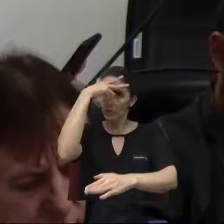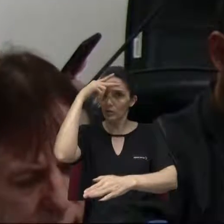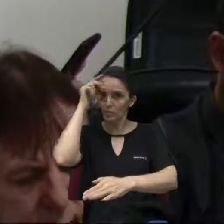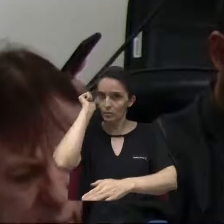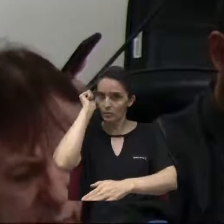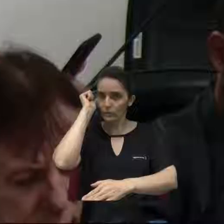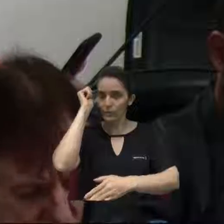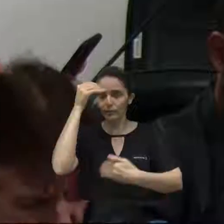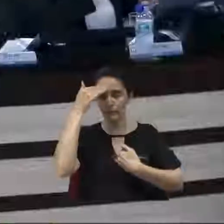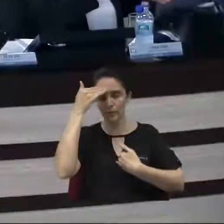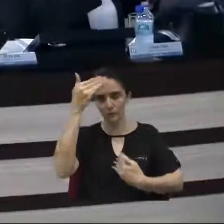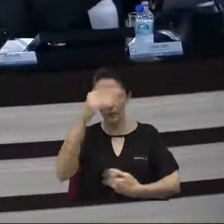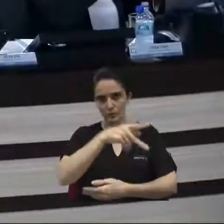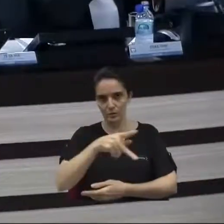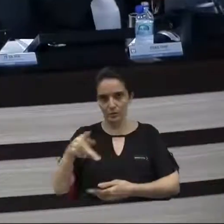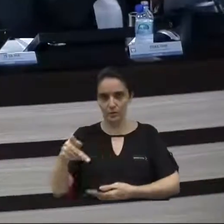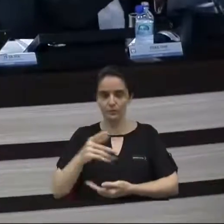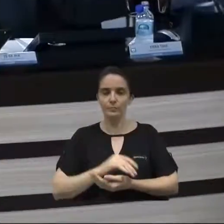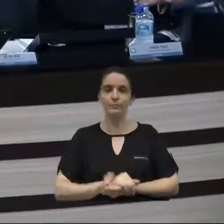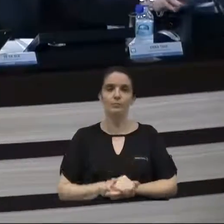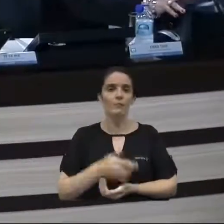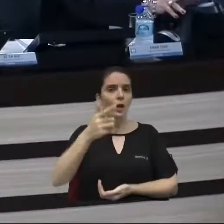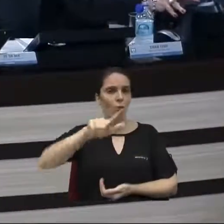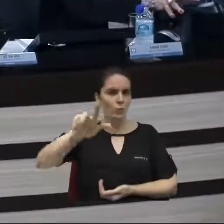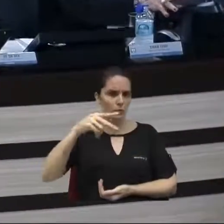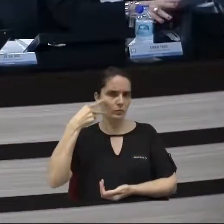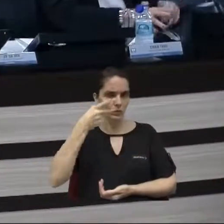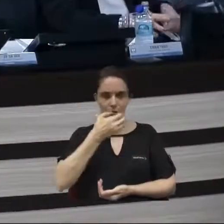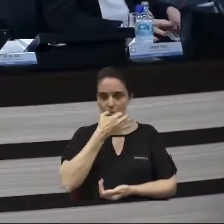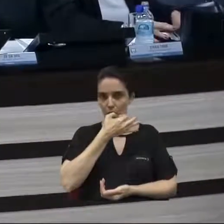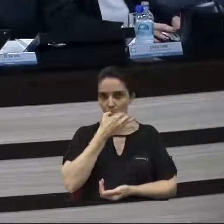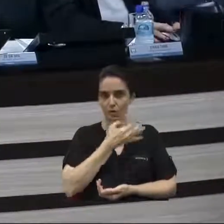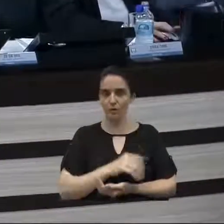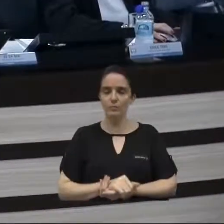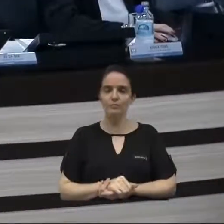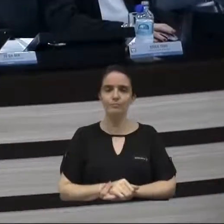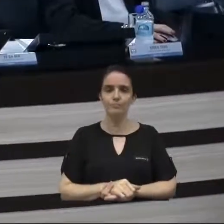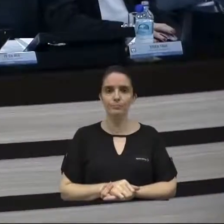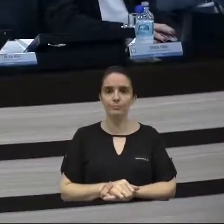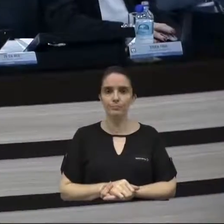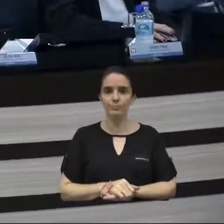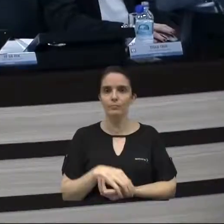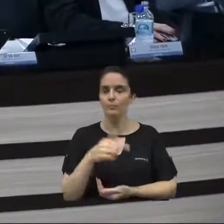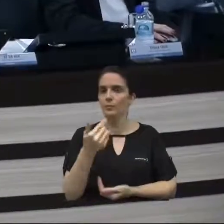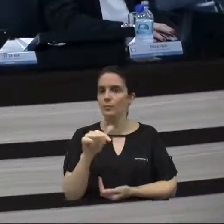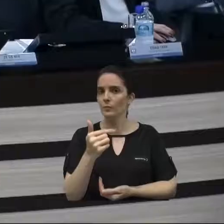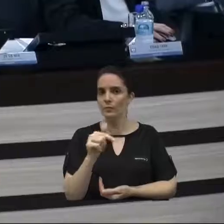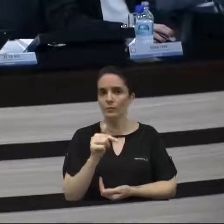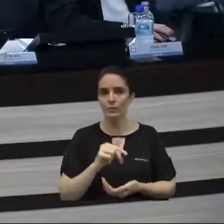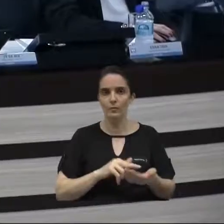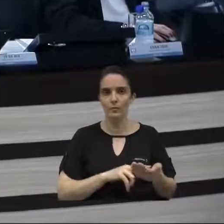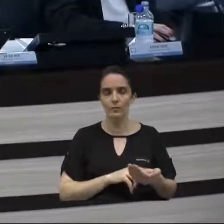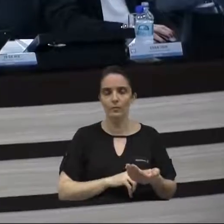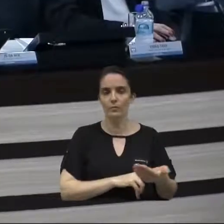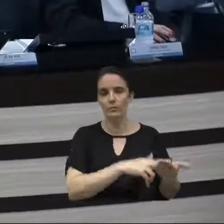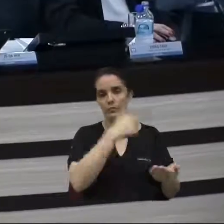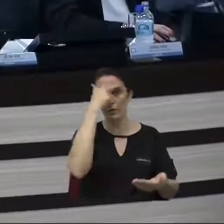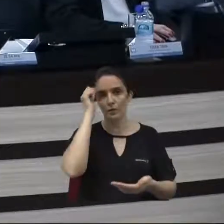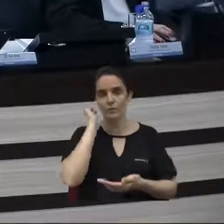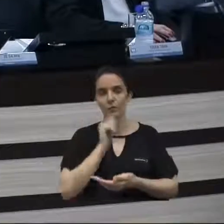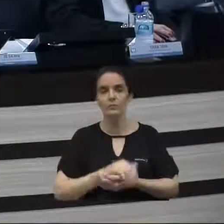presidente. Algum outro vereador deseja discutir? Não havendo, o próximo requerimento.